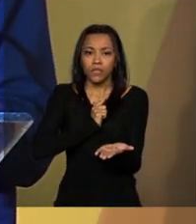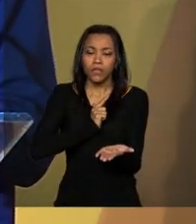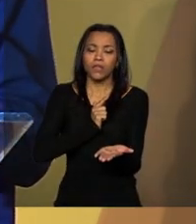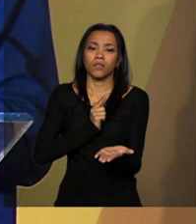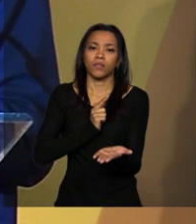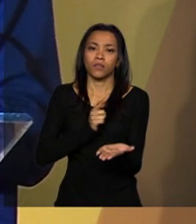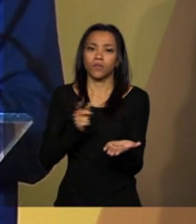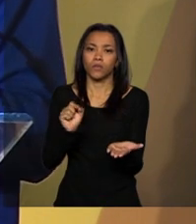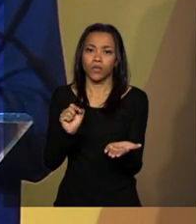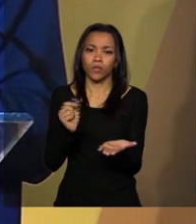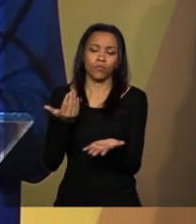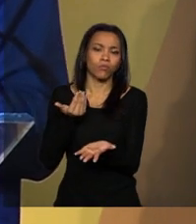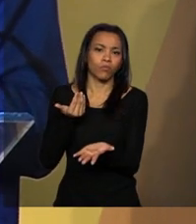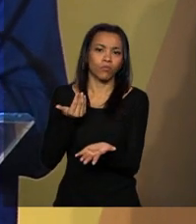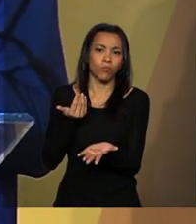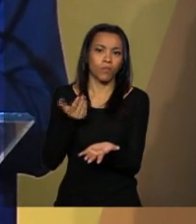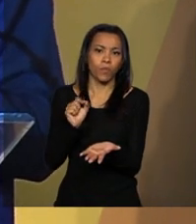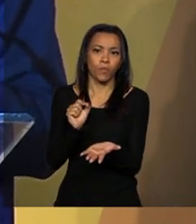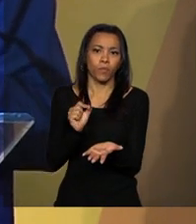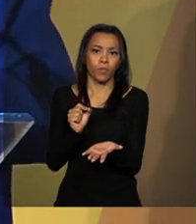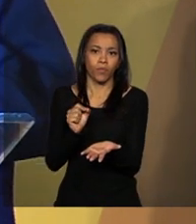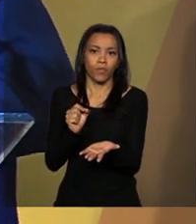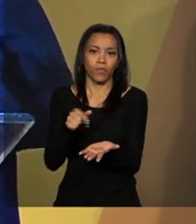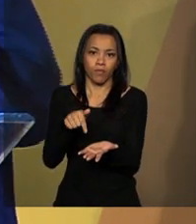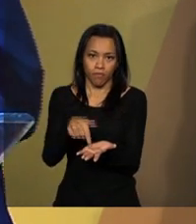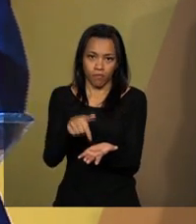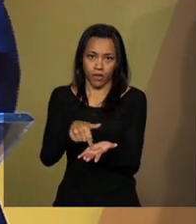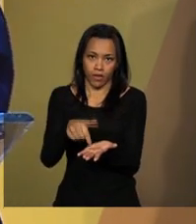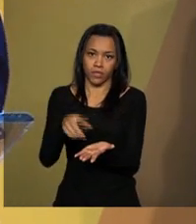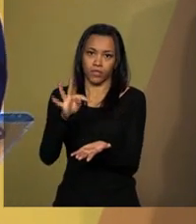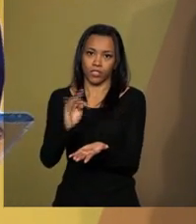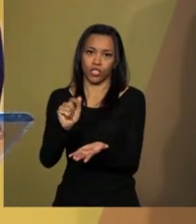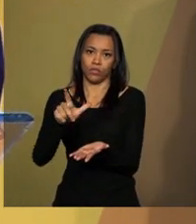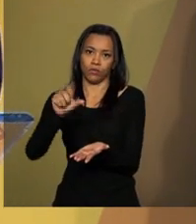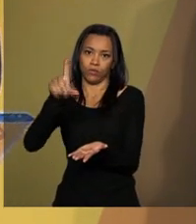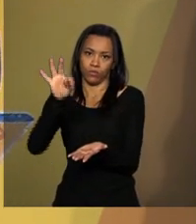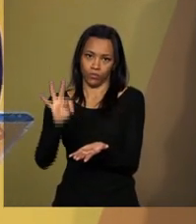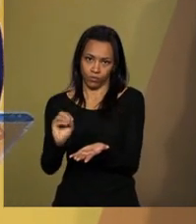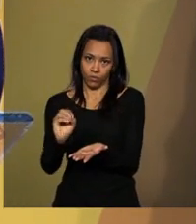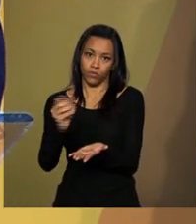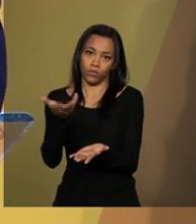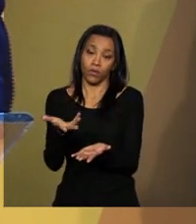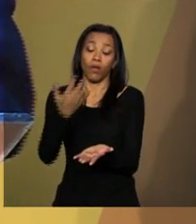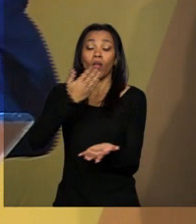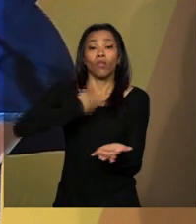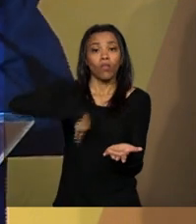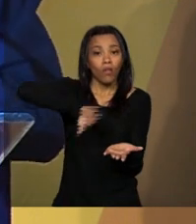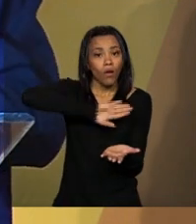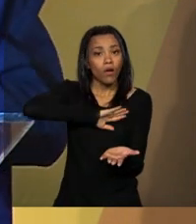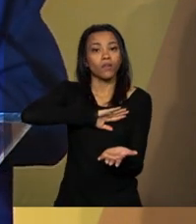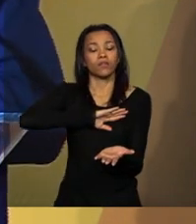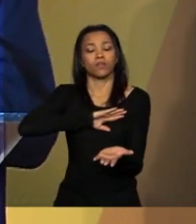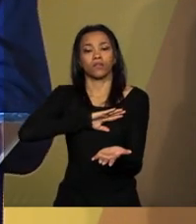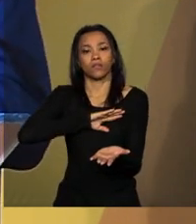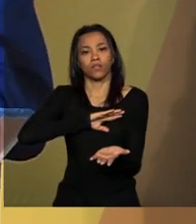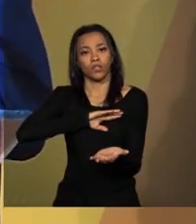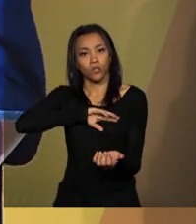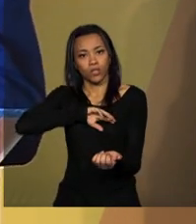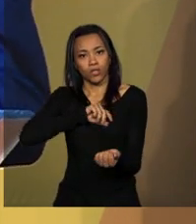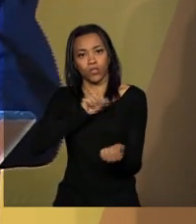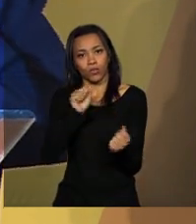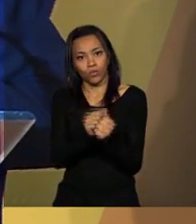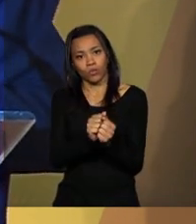para logo do início para a emissão desses Deb então nós junto com o ministério de